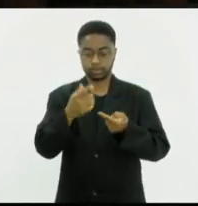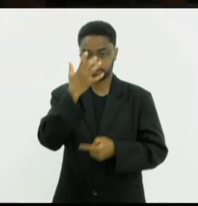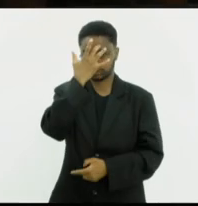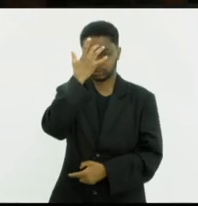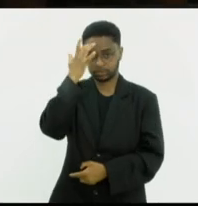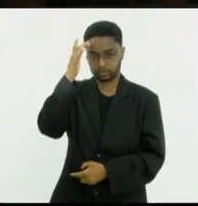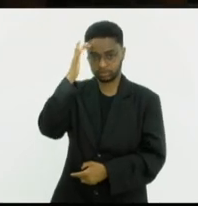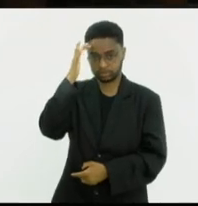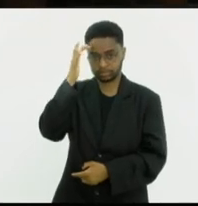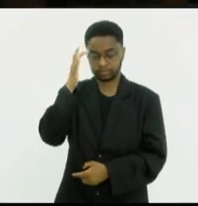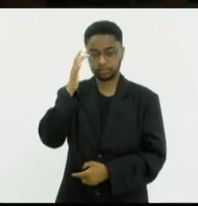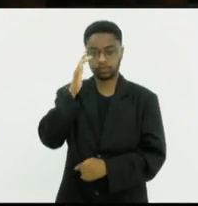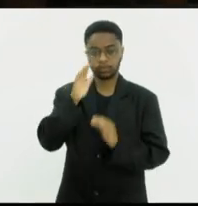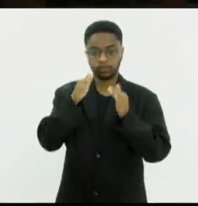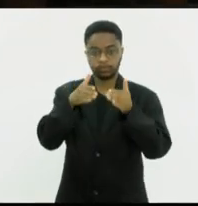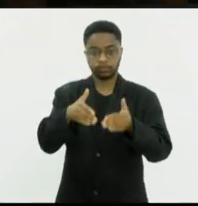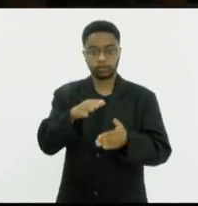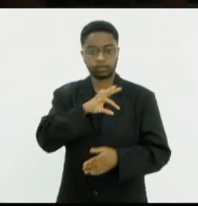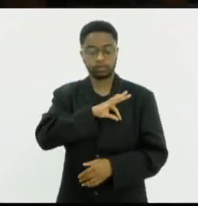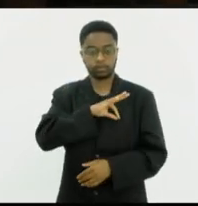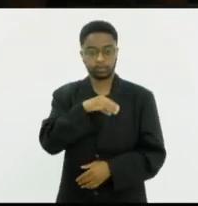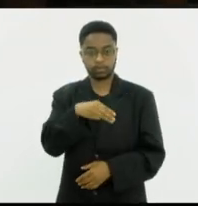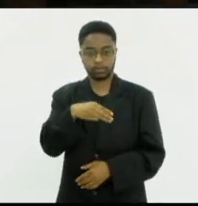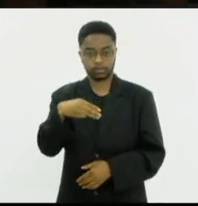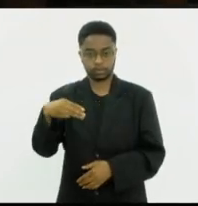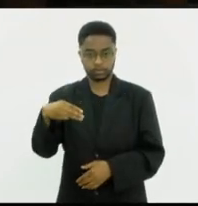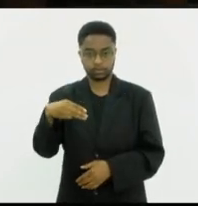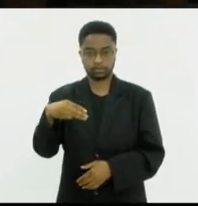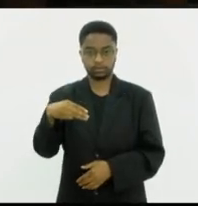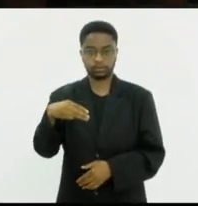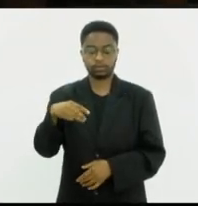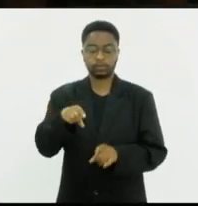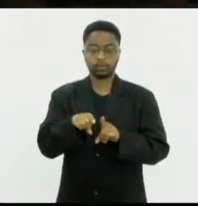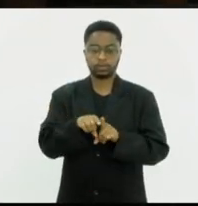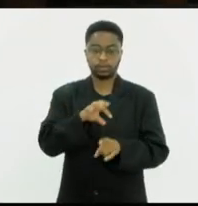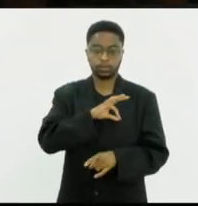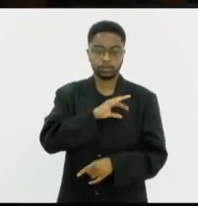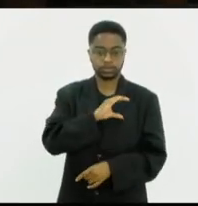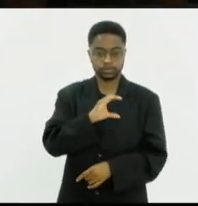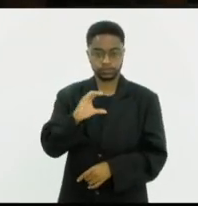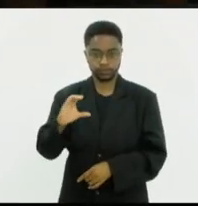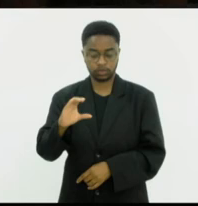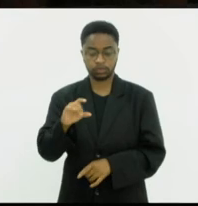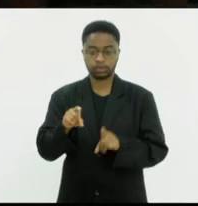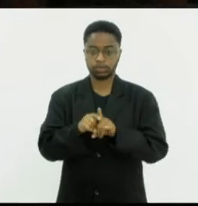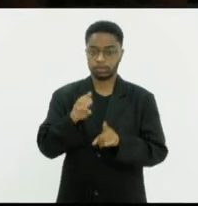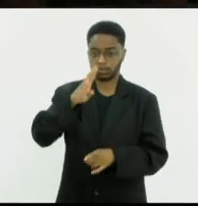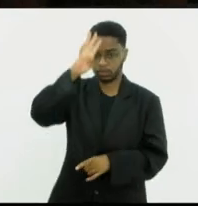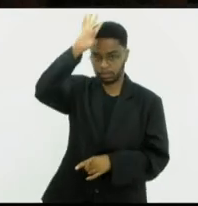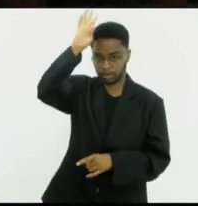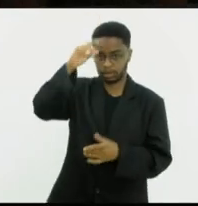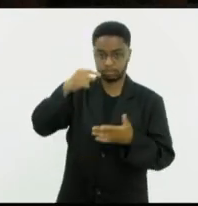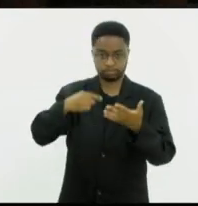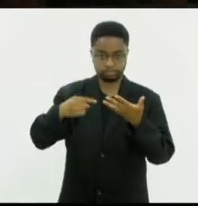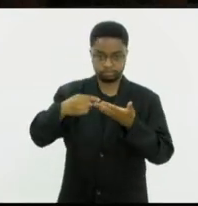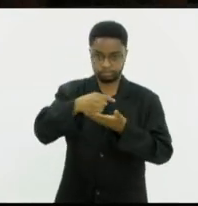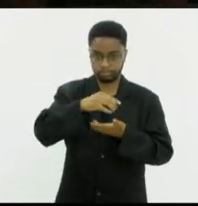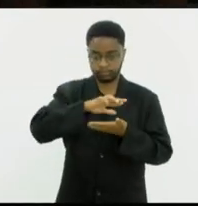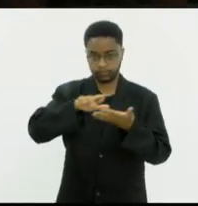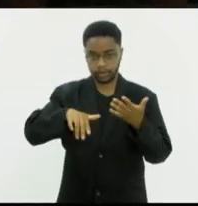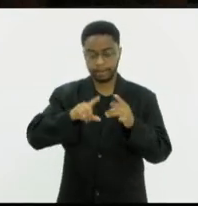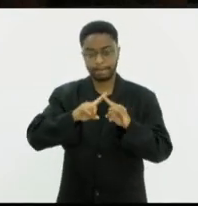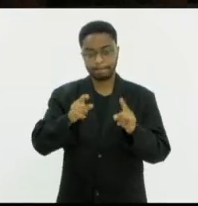mental para os policiais militares, policiais civis, bombeiros, etc. Mas é muito